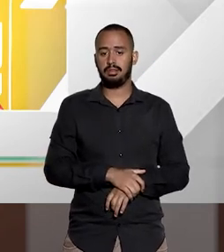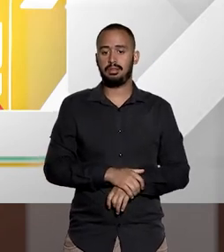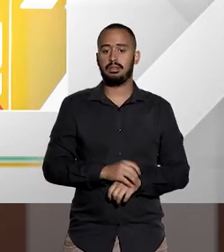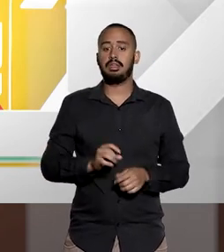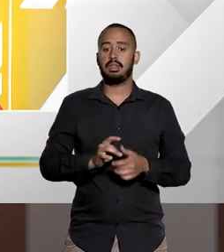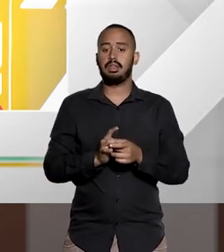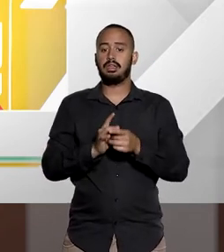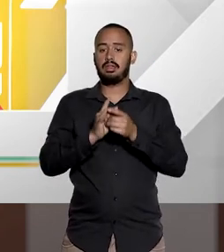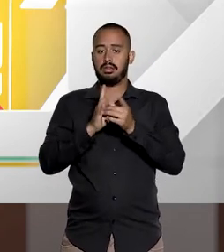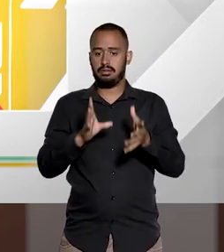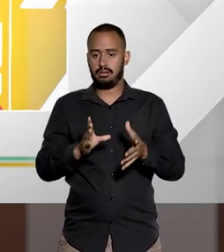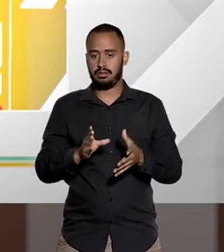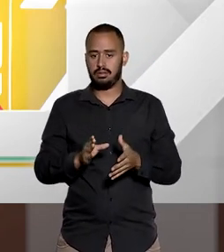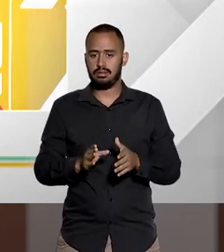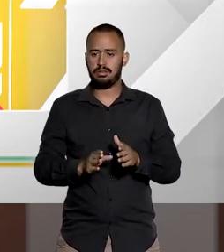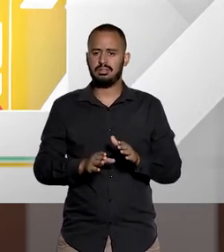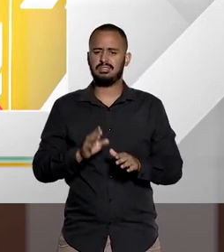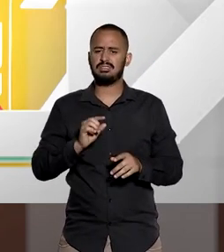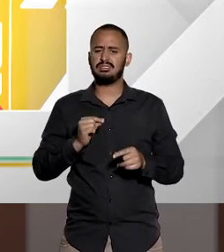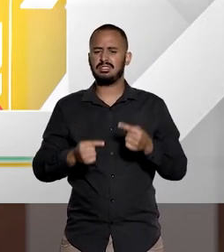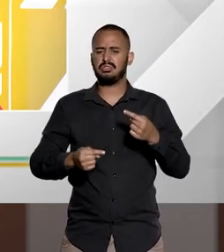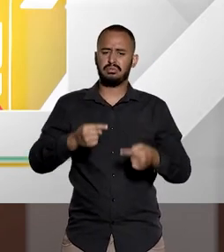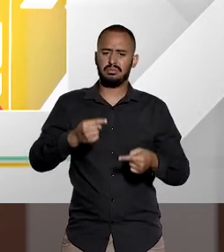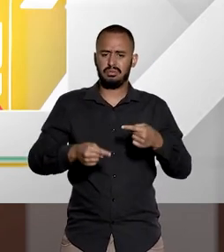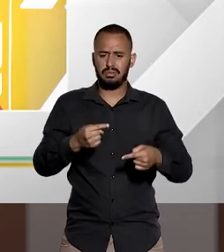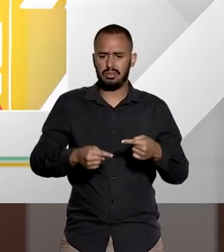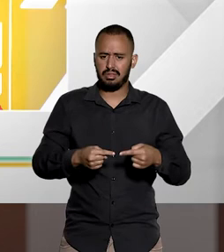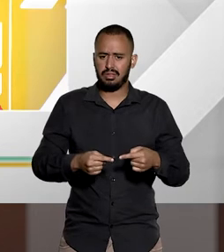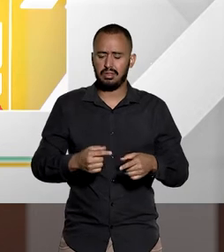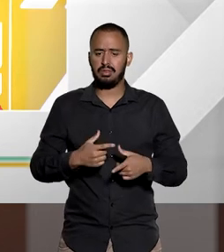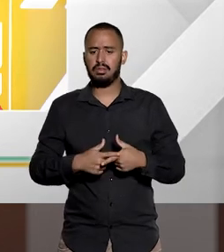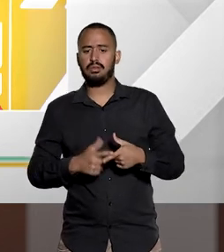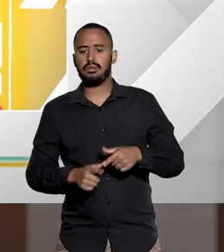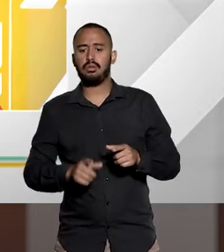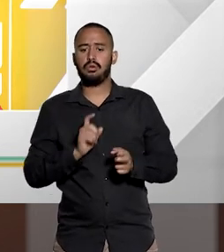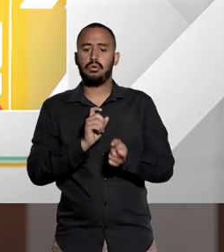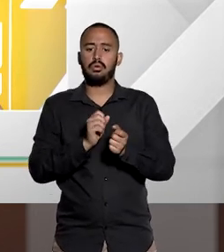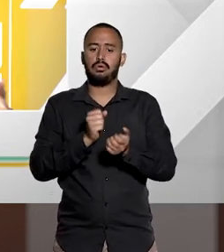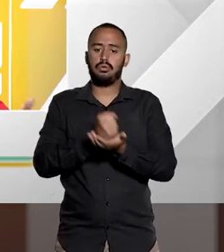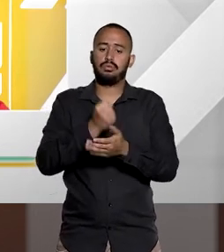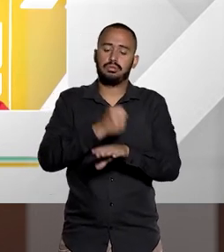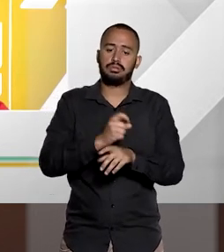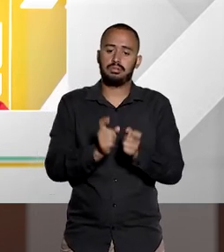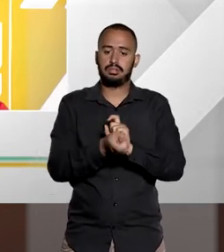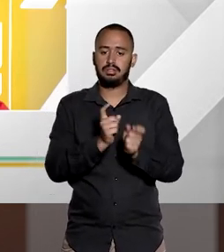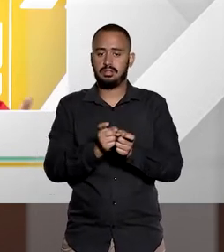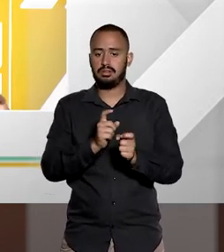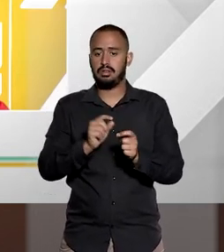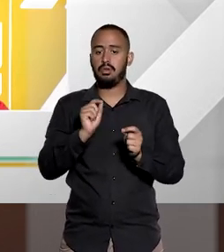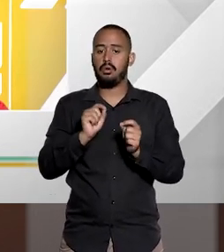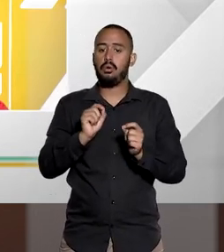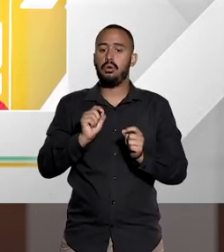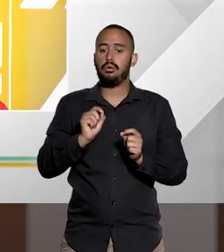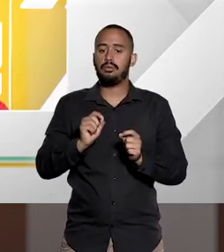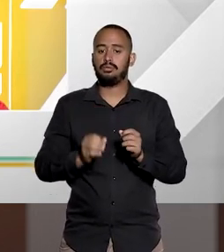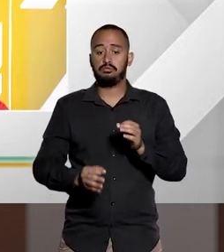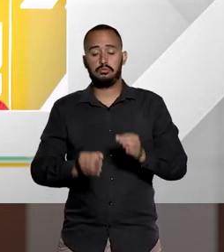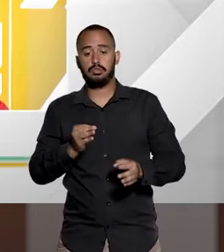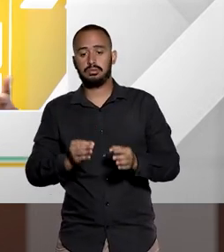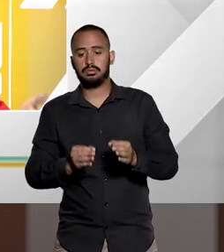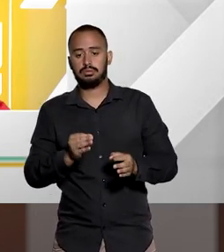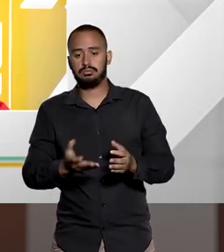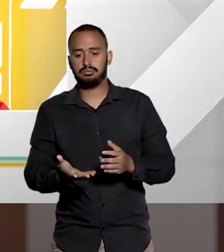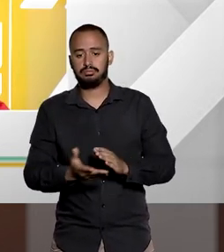é permitida a submissão de conflitos decorrentes dos contratos administrativos a métodos alternativos para o Poder Judiciário,